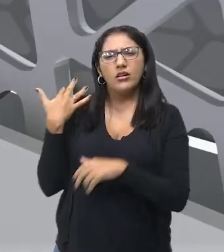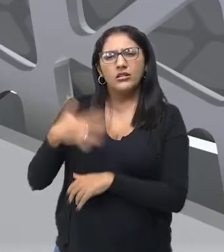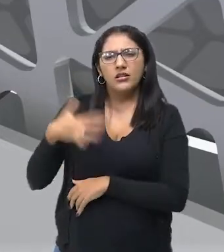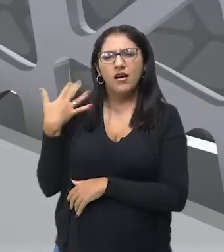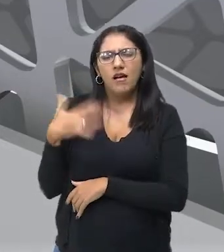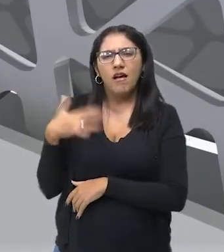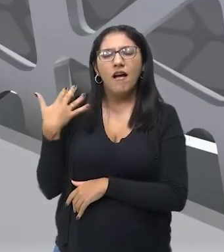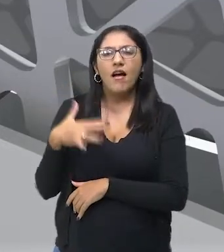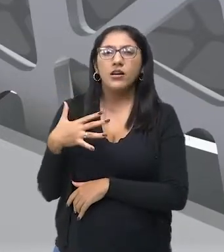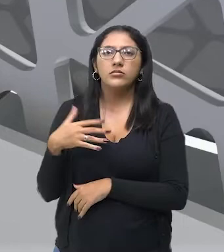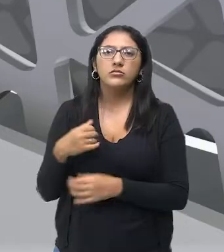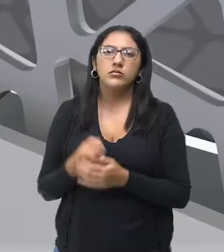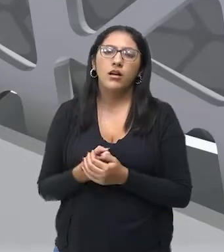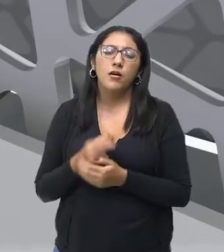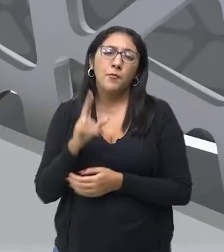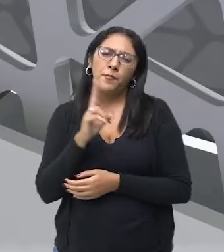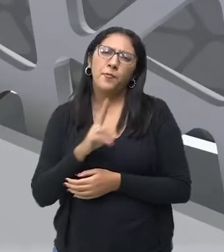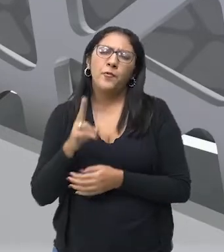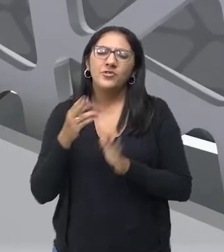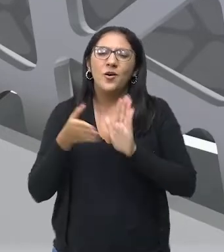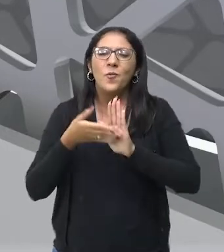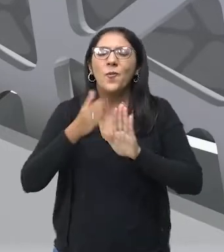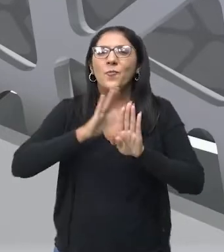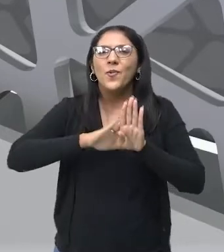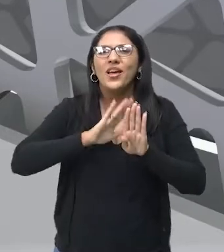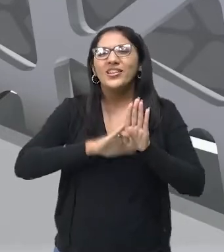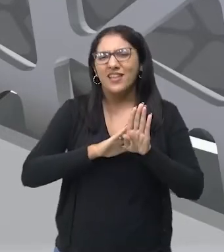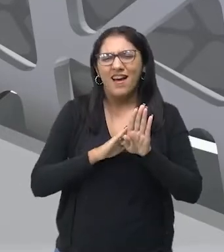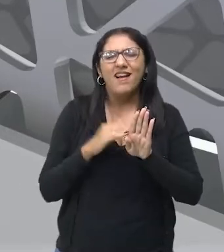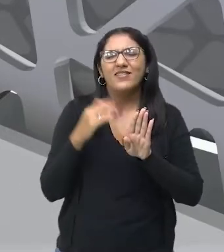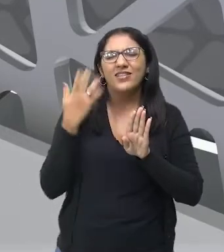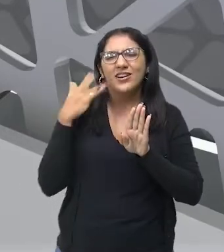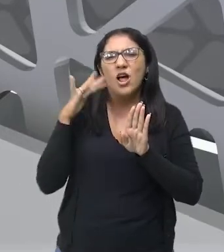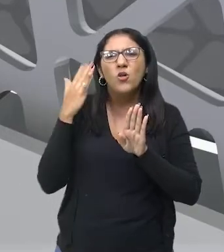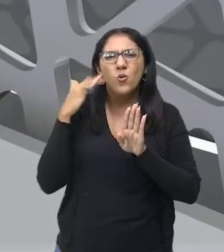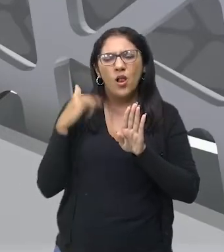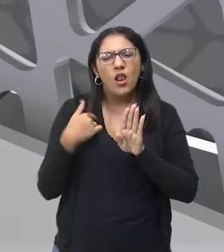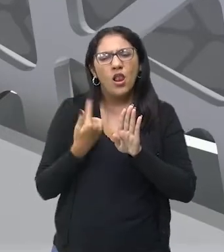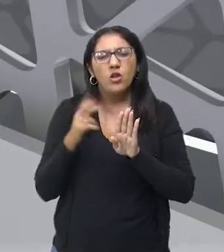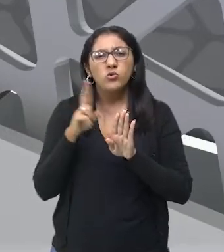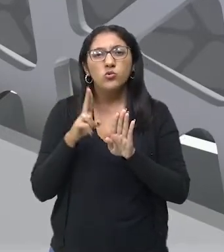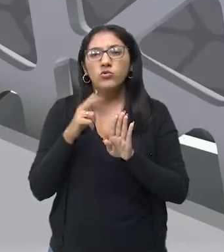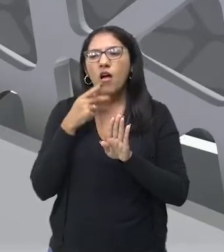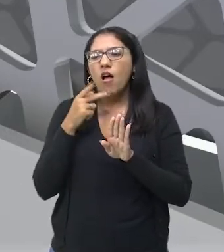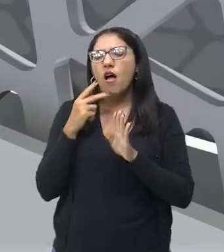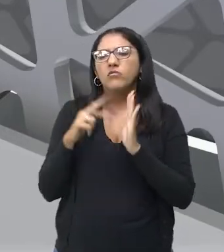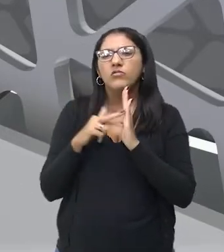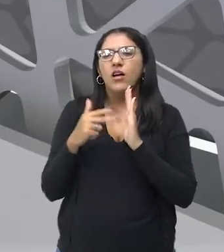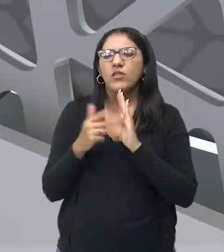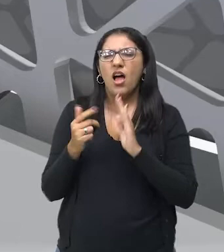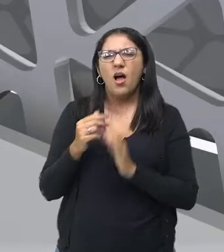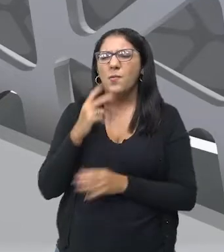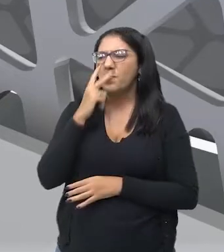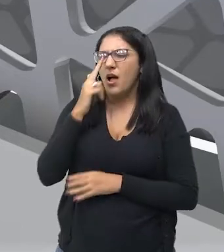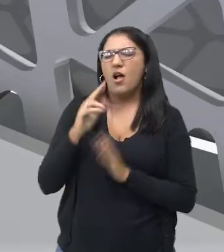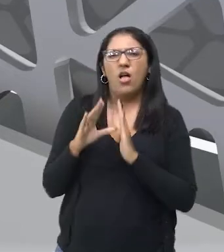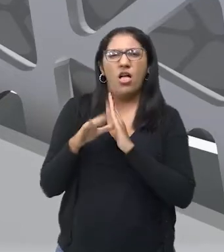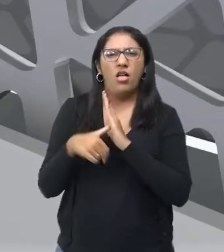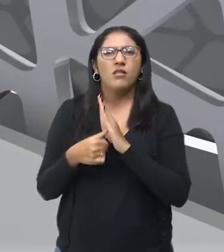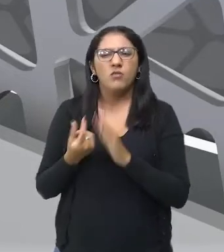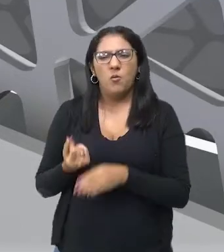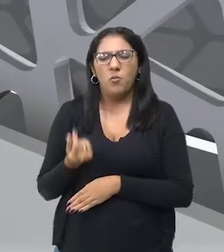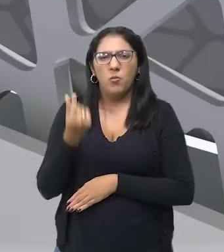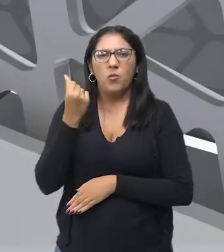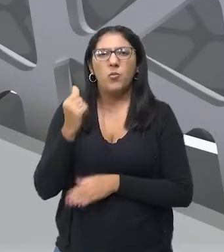preço. E usa uma expressão popular muito utilizada, né? Isso é um assalto e assim por diante. Isso é o fato. A